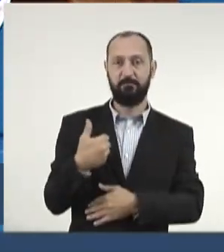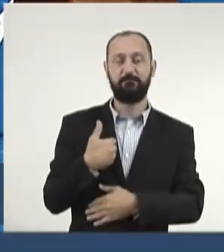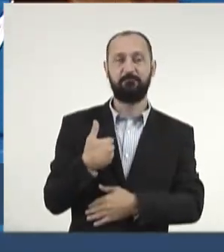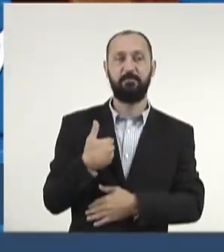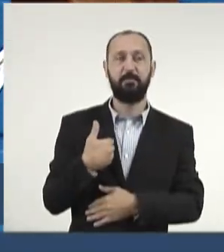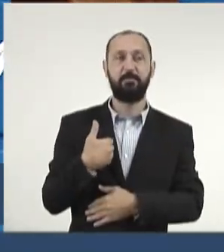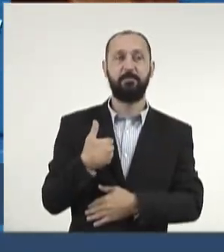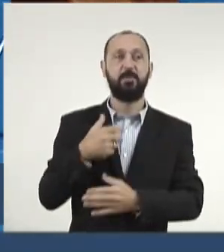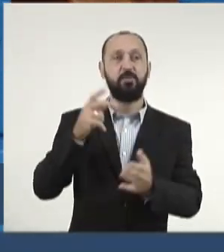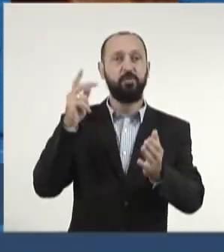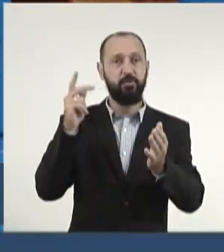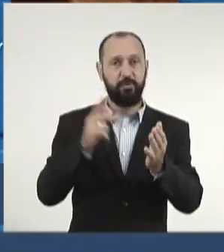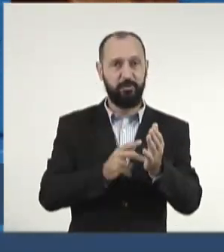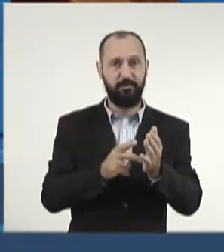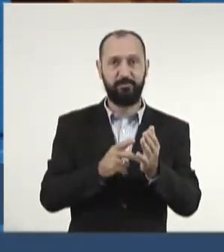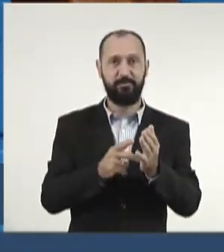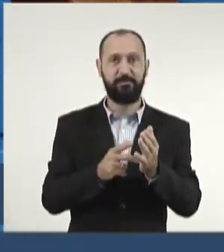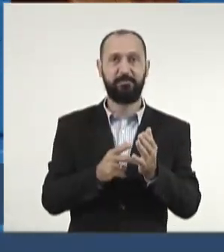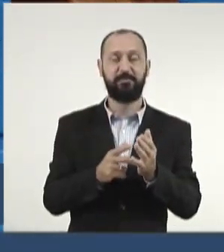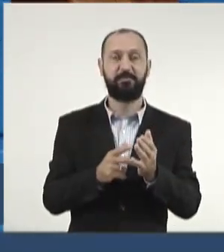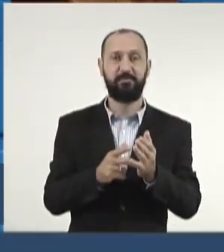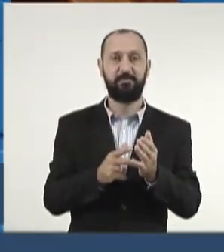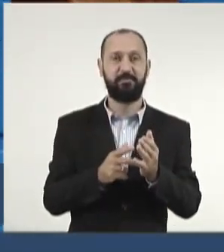para justamente